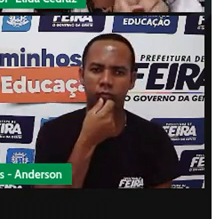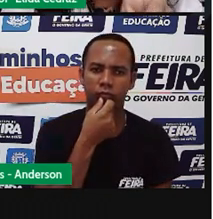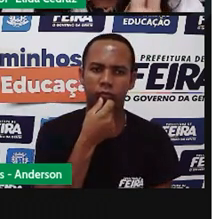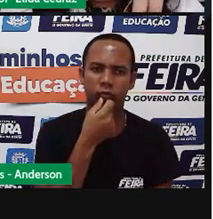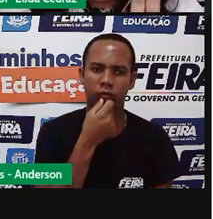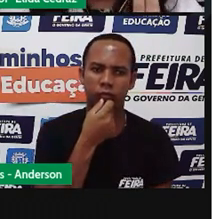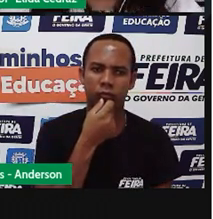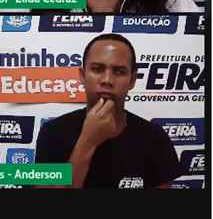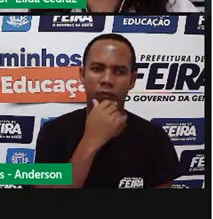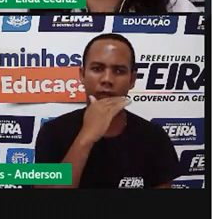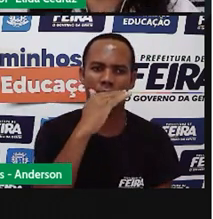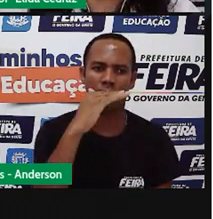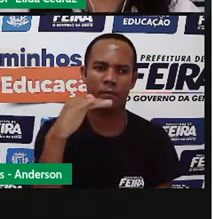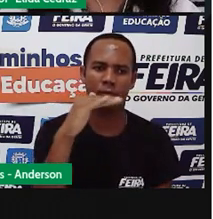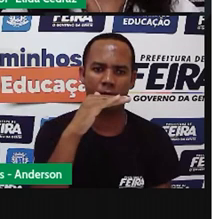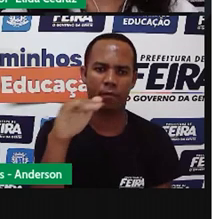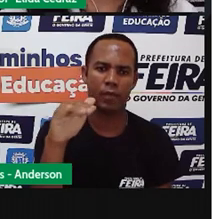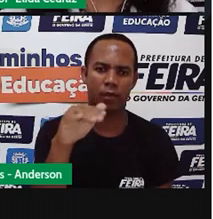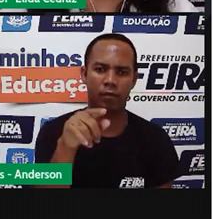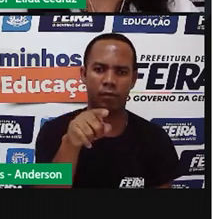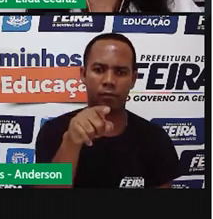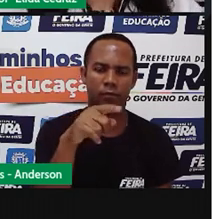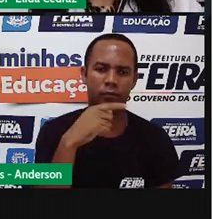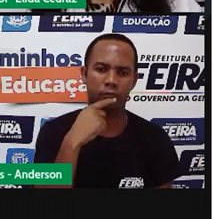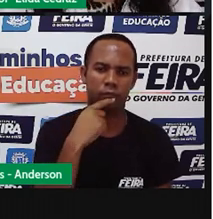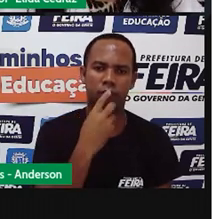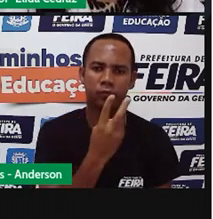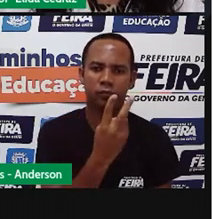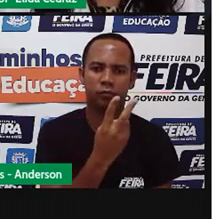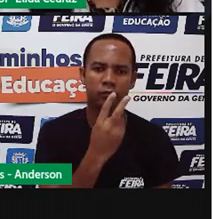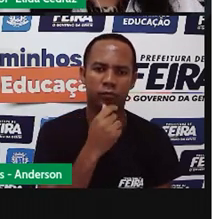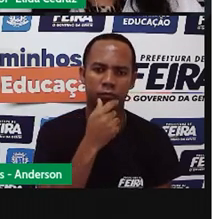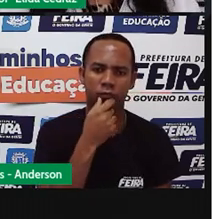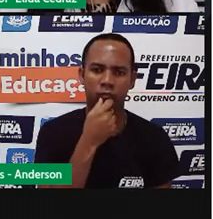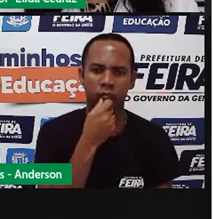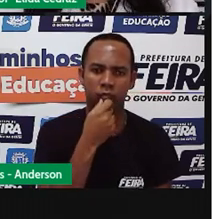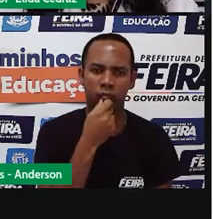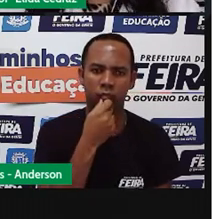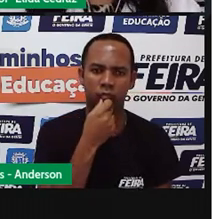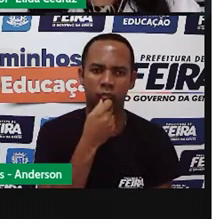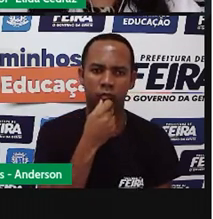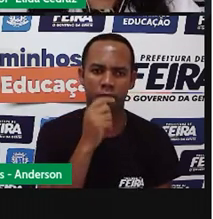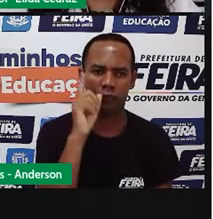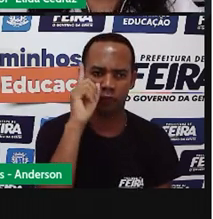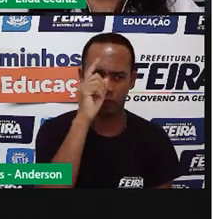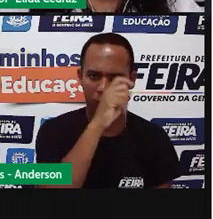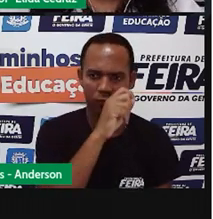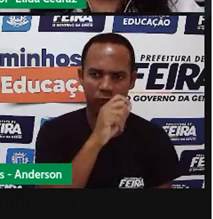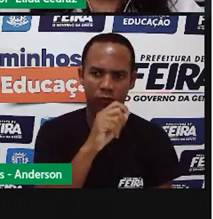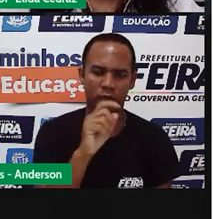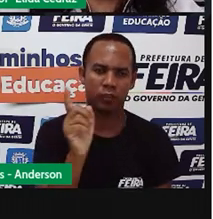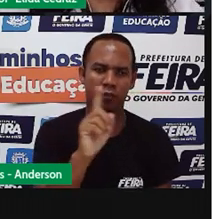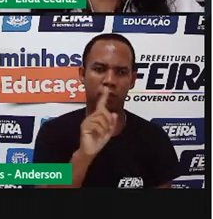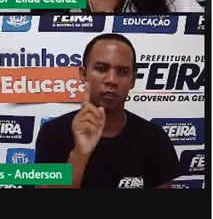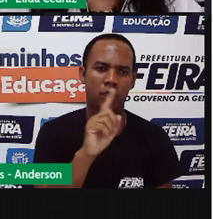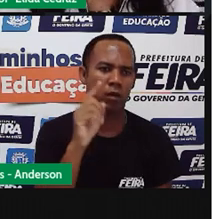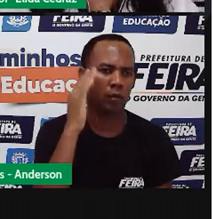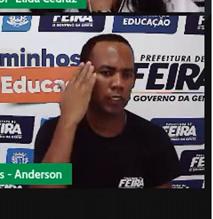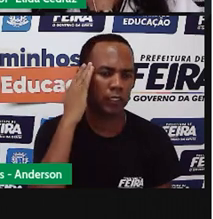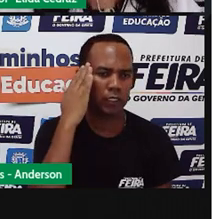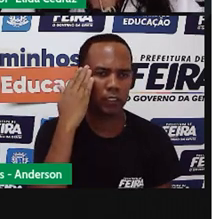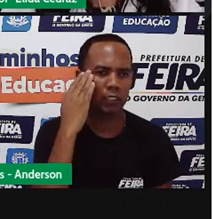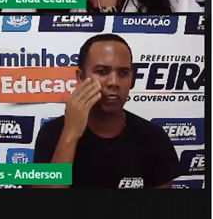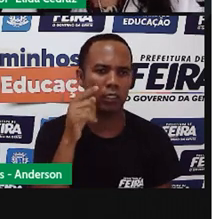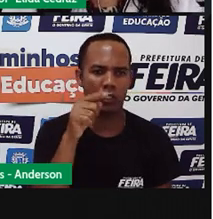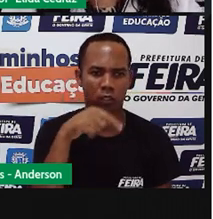temos meio litro. Viu que não é difícil da gente entender essas coisas? A